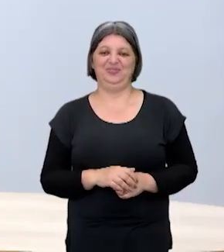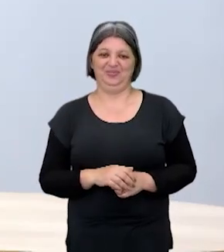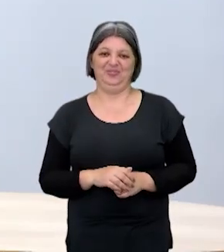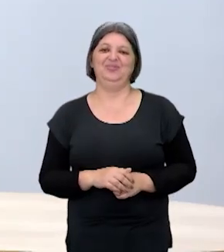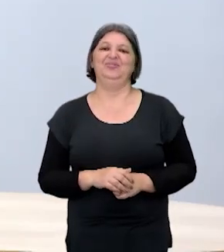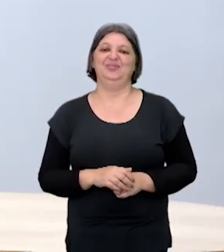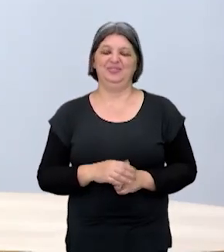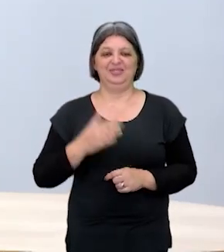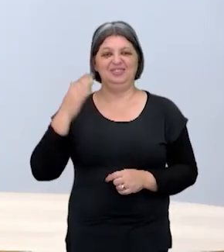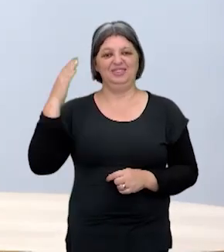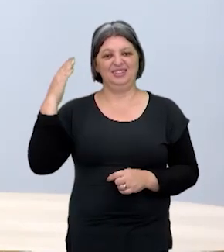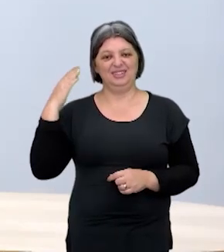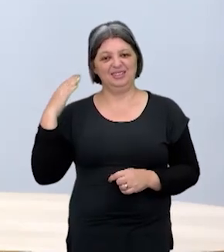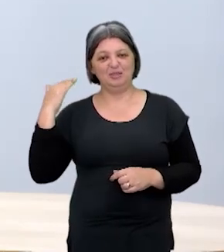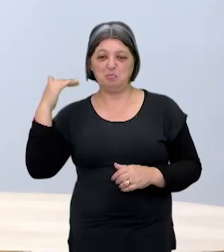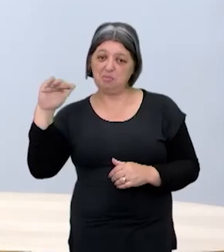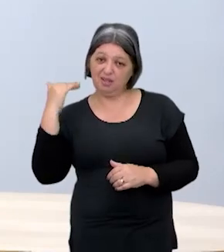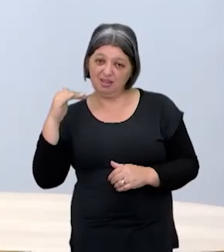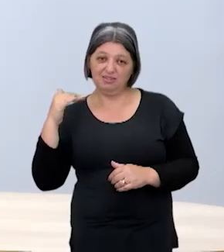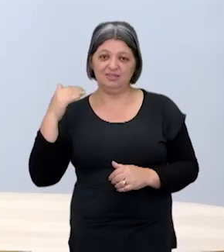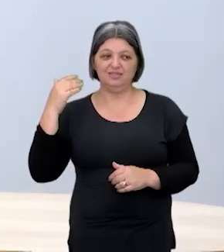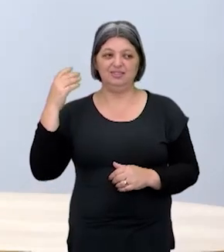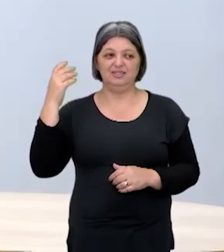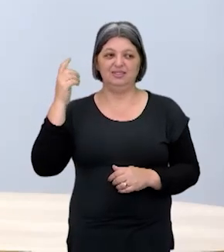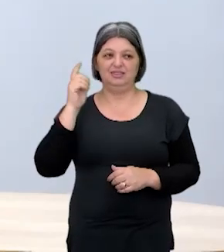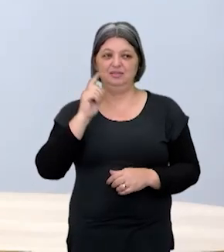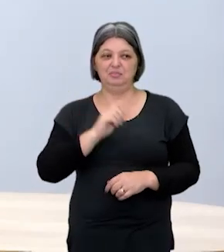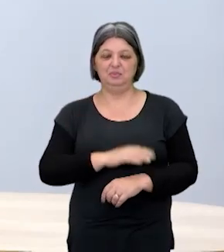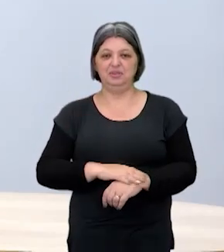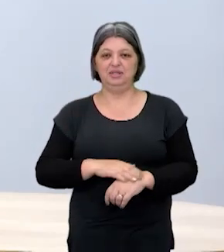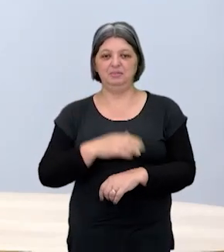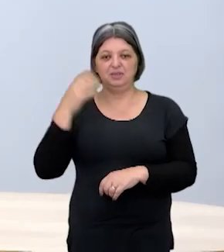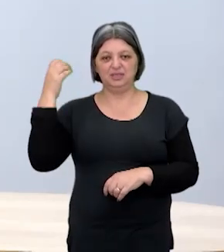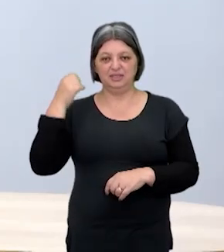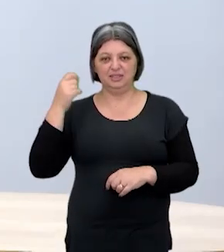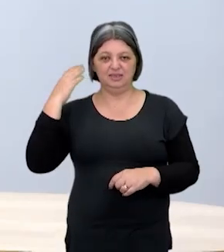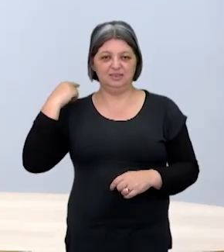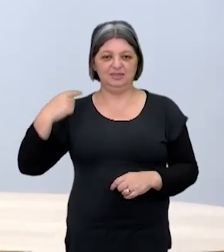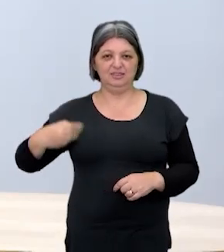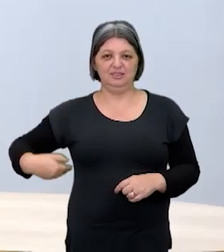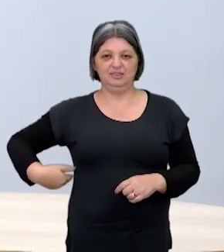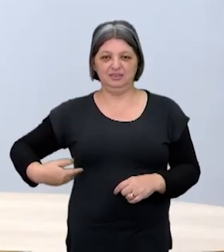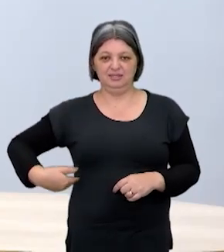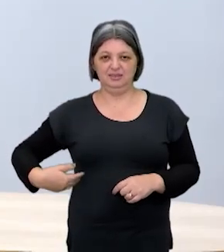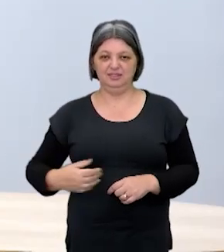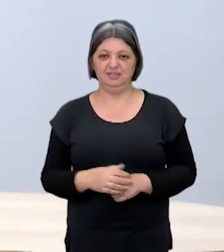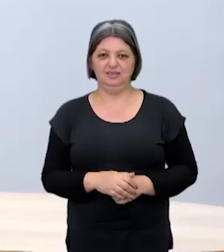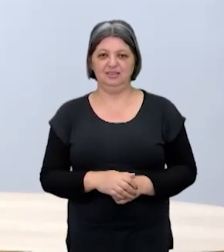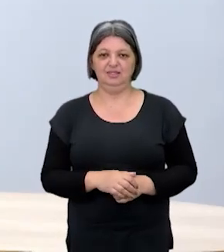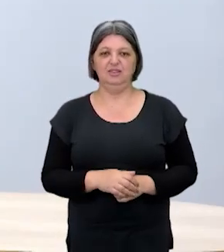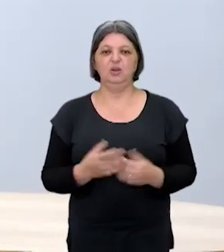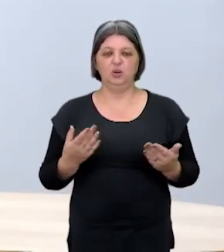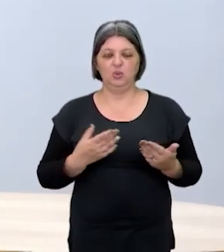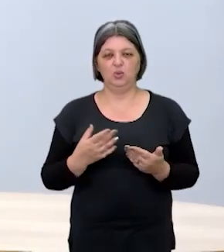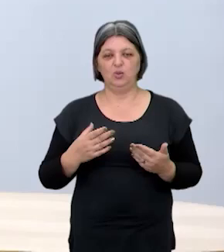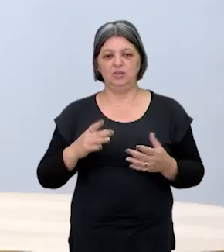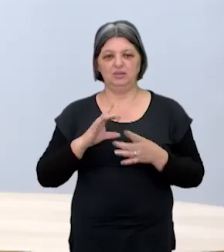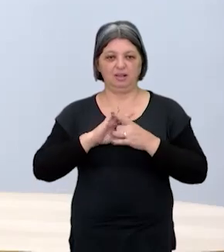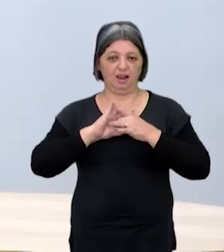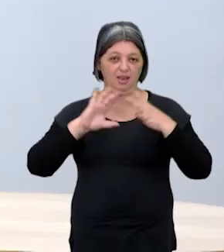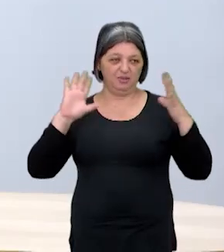Sou branca, estatura mediana. Tenho cabelos compridos, hoje eles estão mais soltos do que presos.